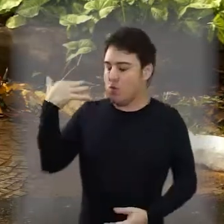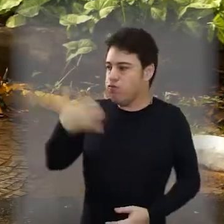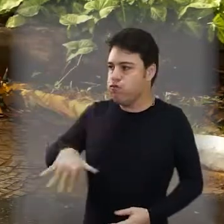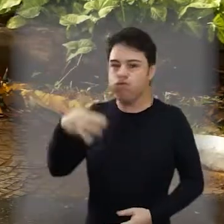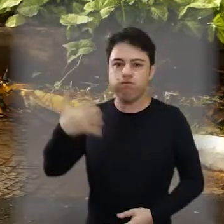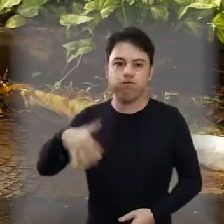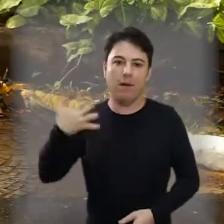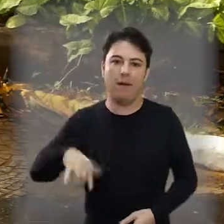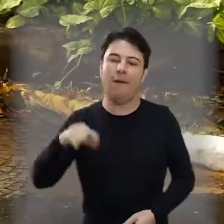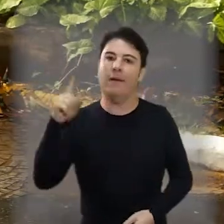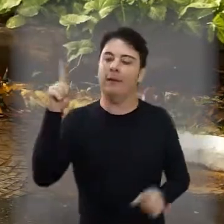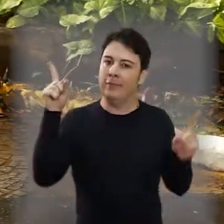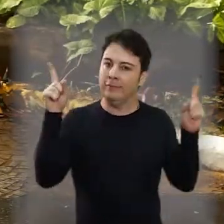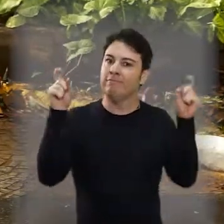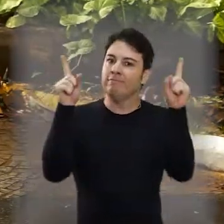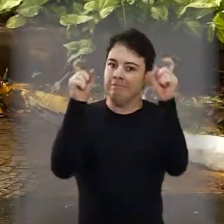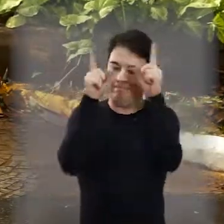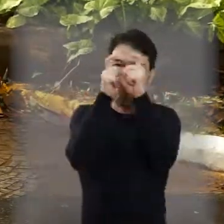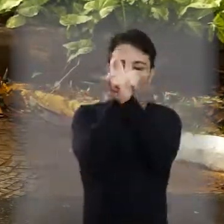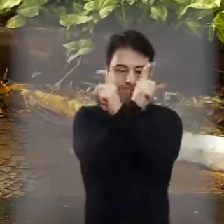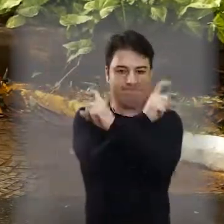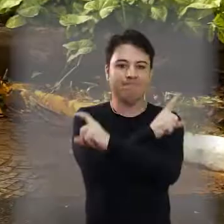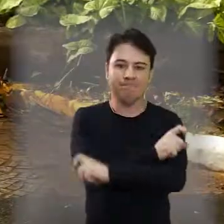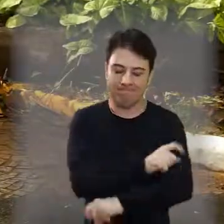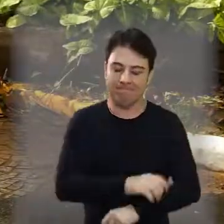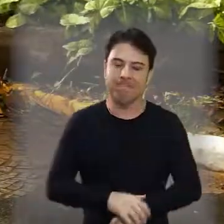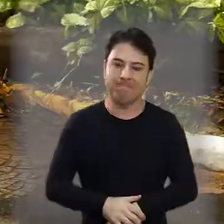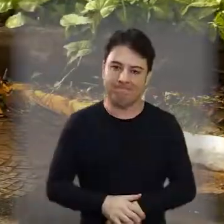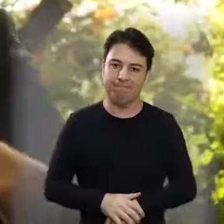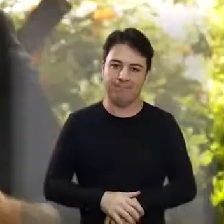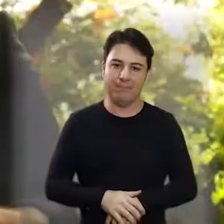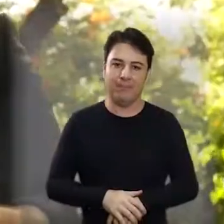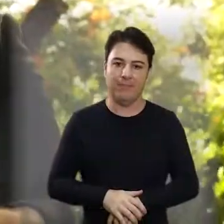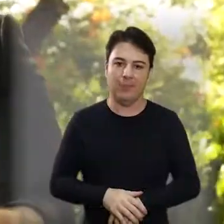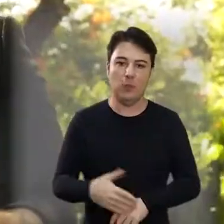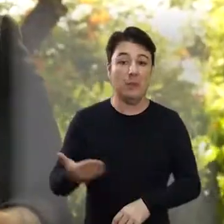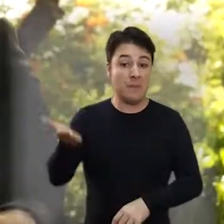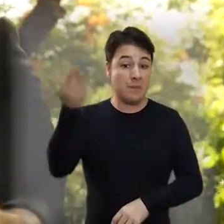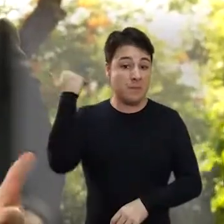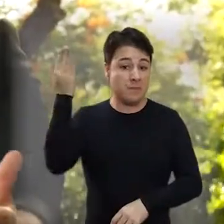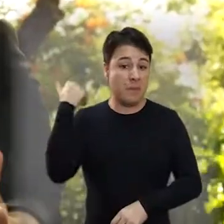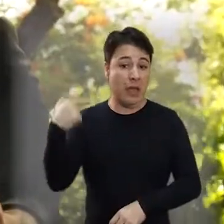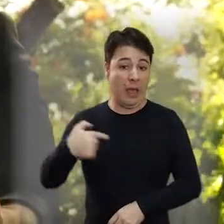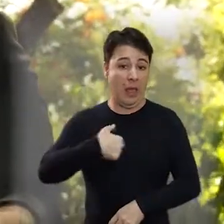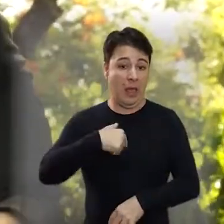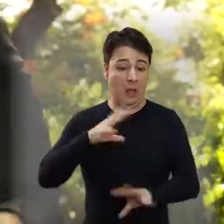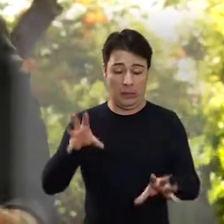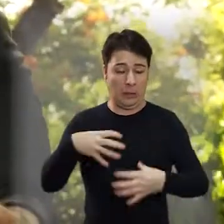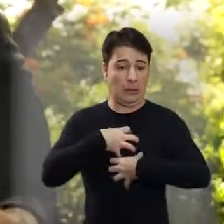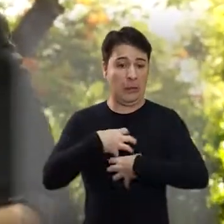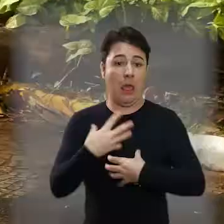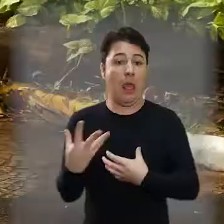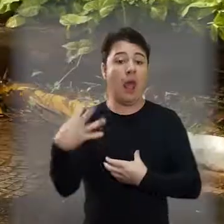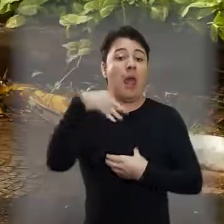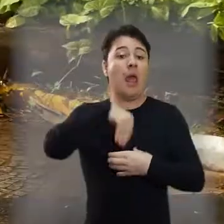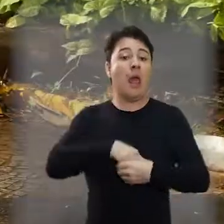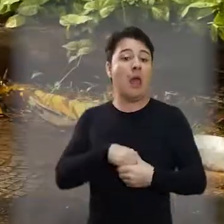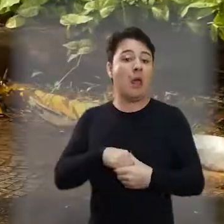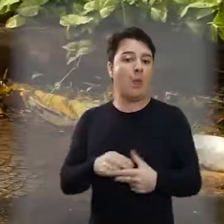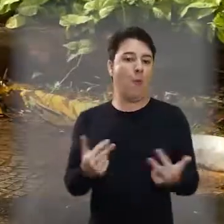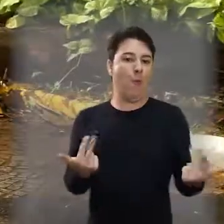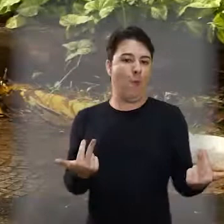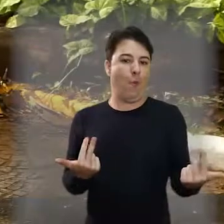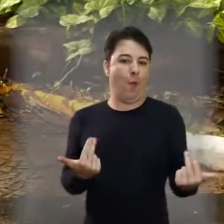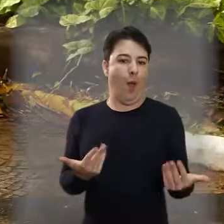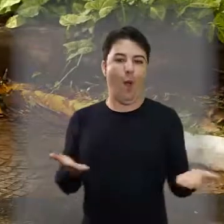era justo, era bacana eu receber e entender aquilo como uma profissão, foi um processo difícil também. E o interessante é que aquela